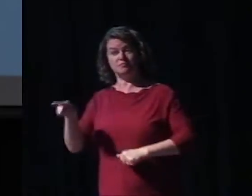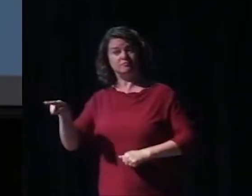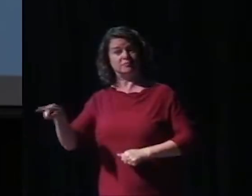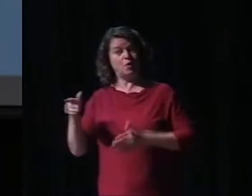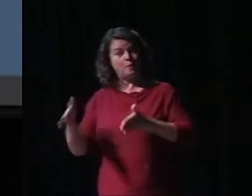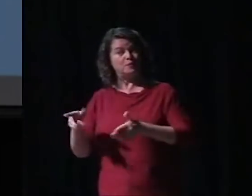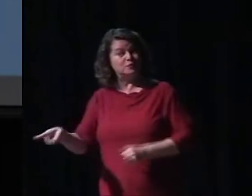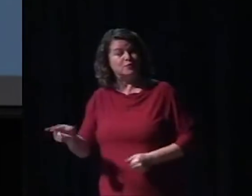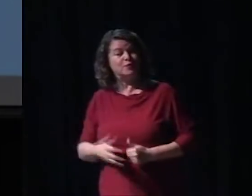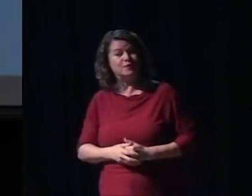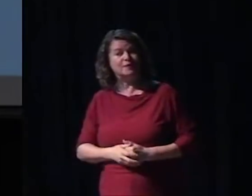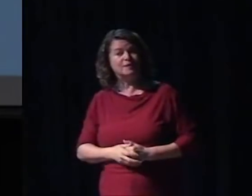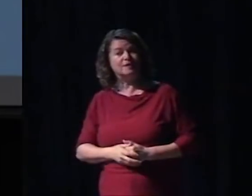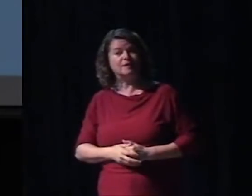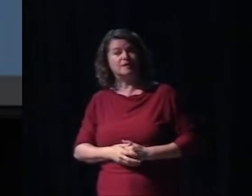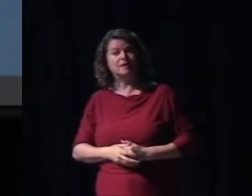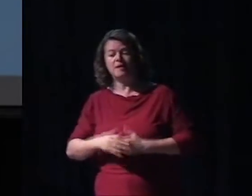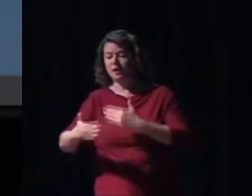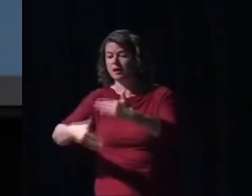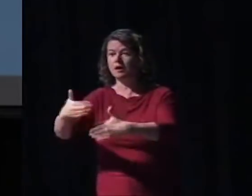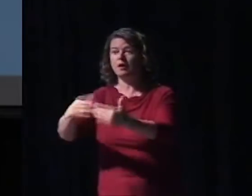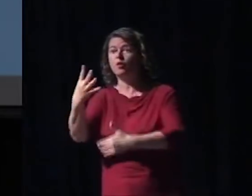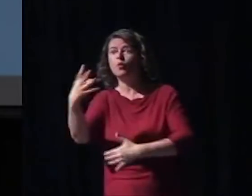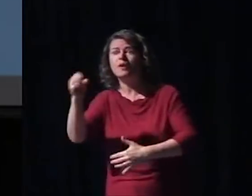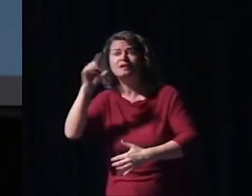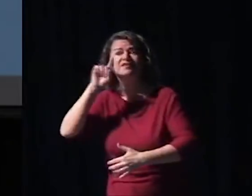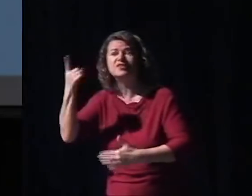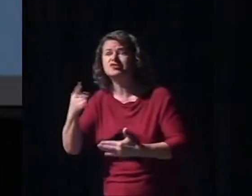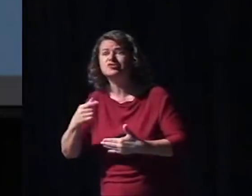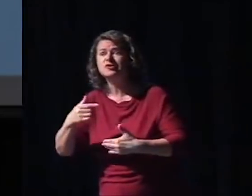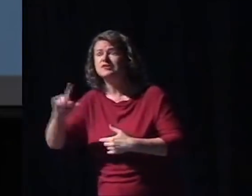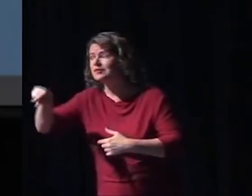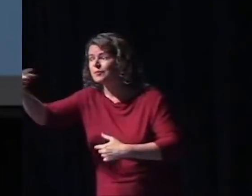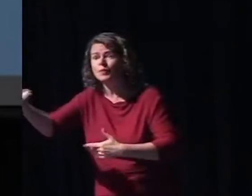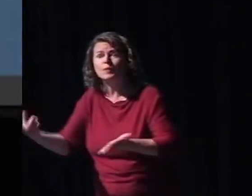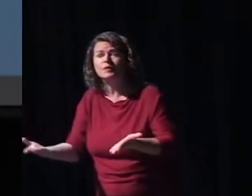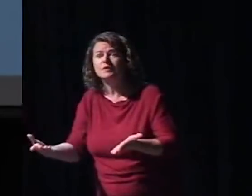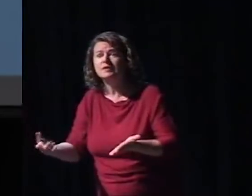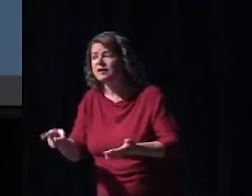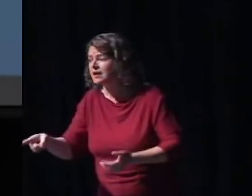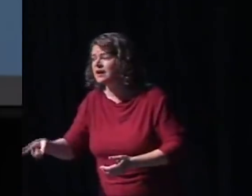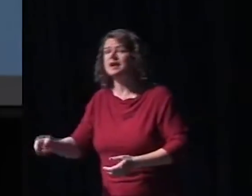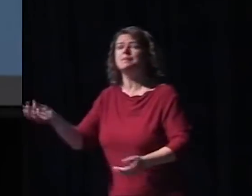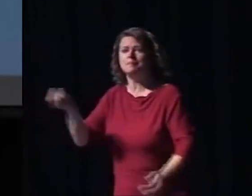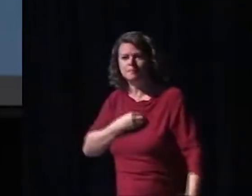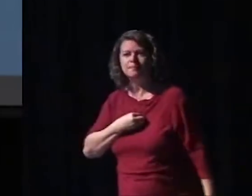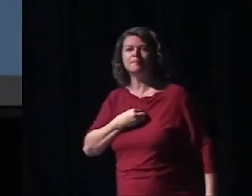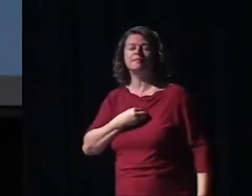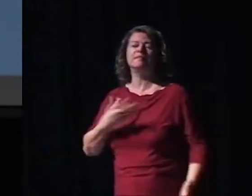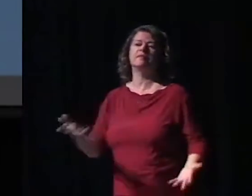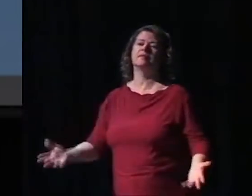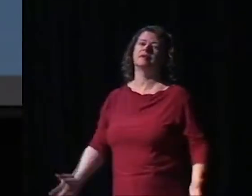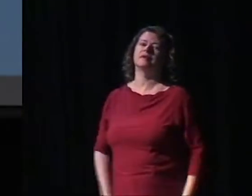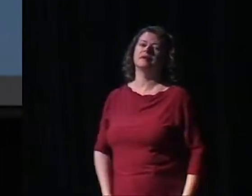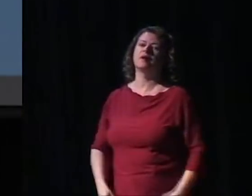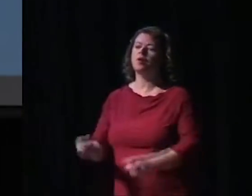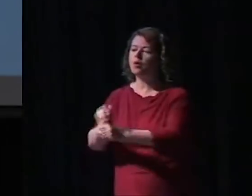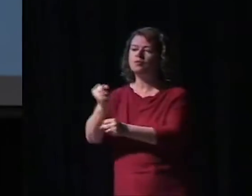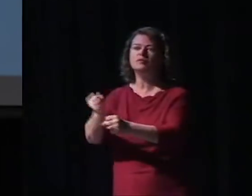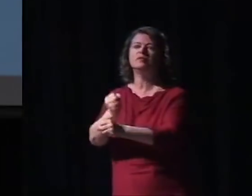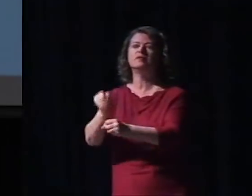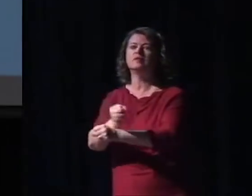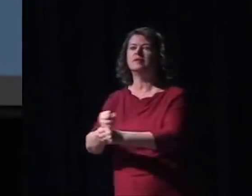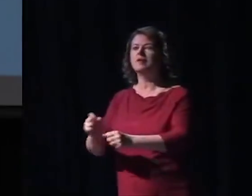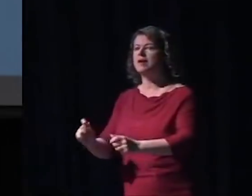bastaram 40 dias para ele desviar do propósito. 40 dias. Arão vai e constrói um bezerro de